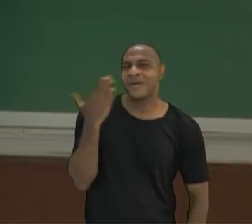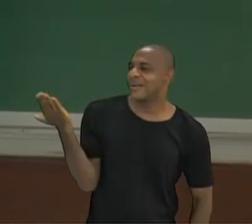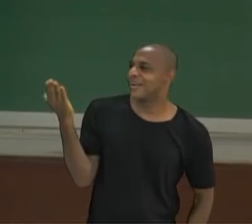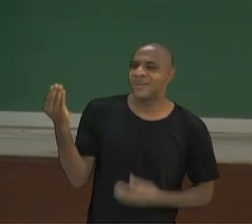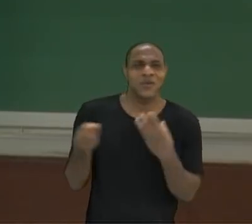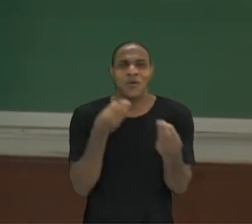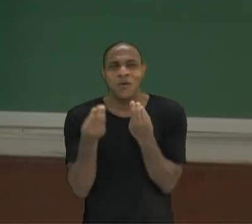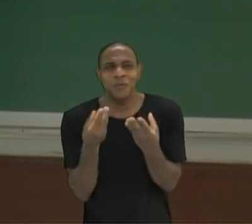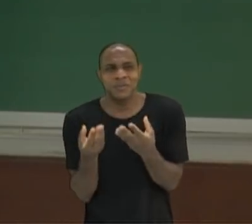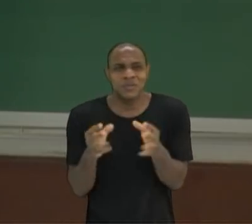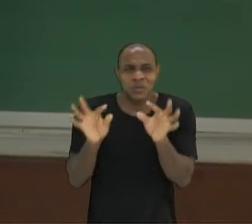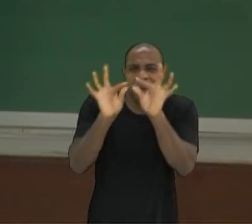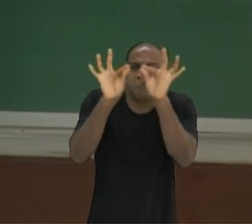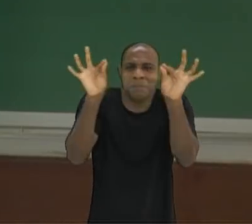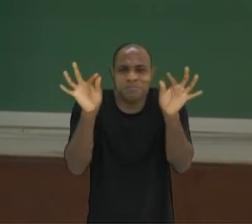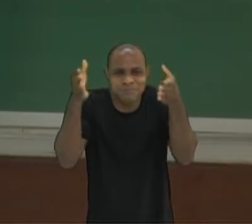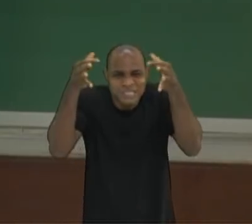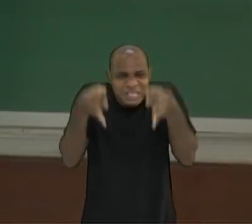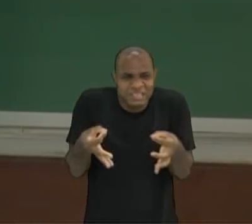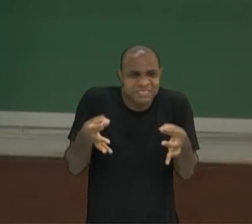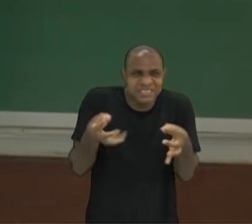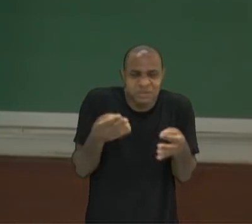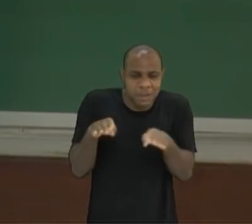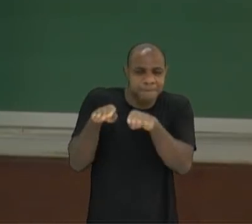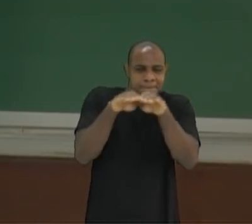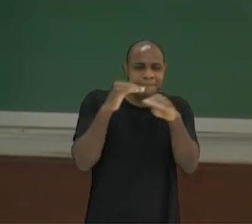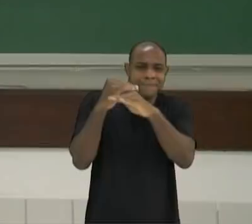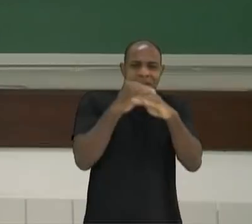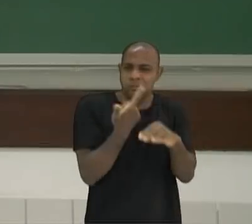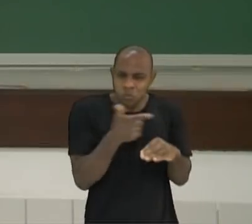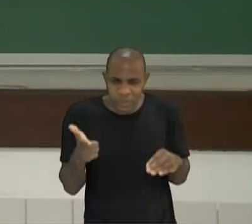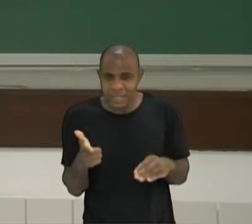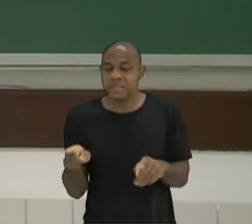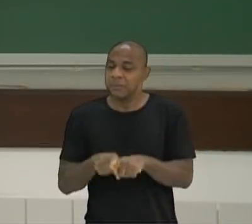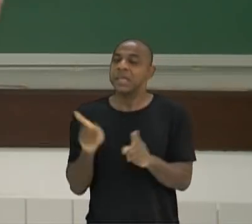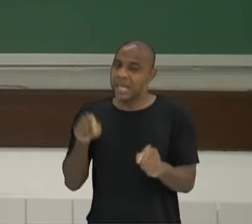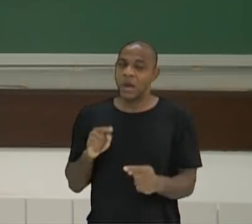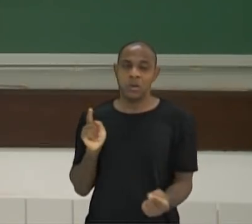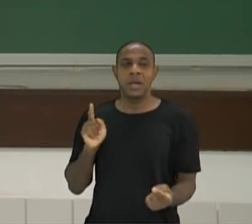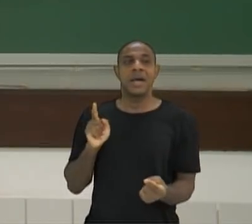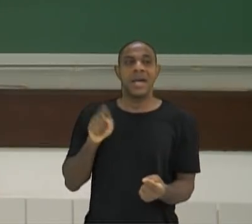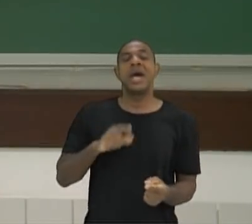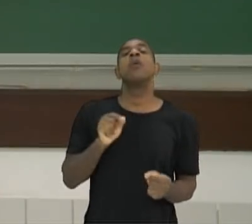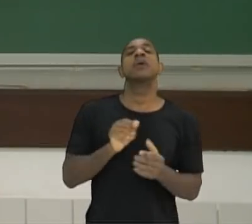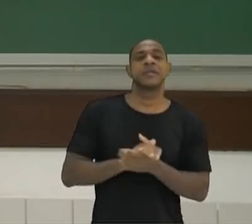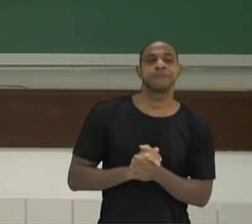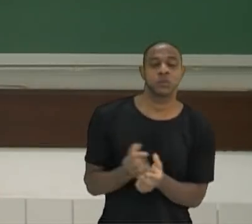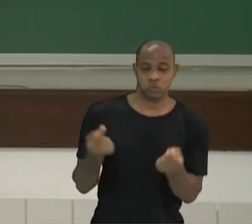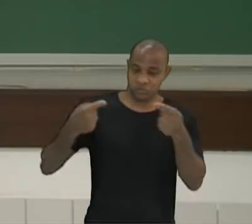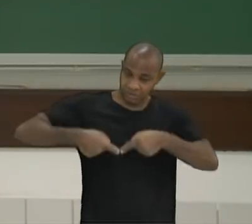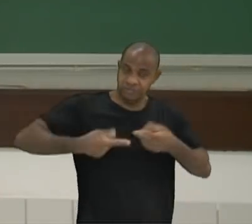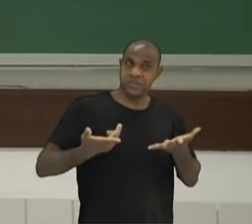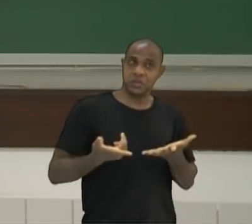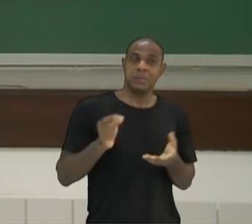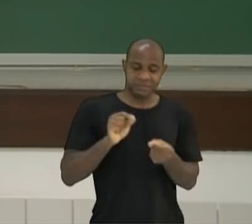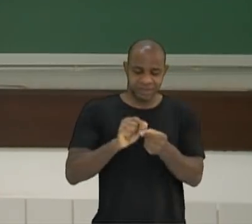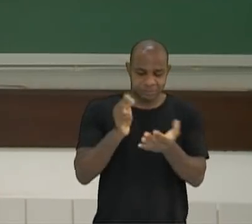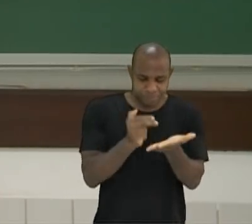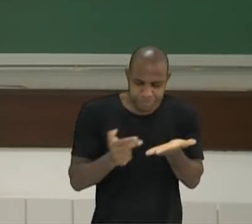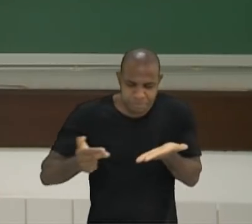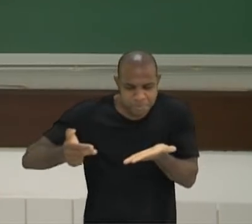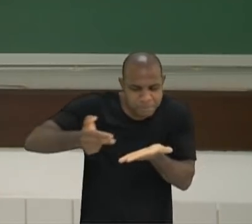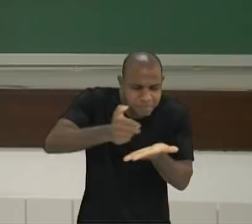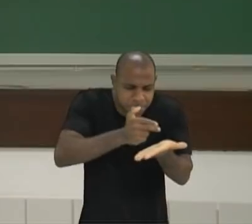uniforme, certinho, padrão, isso também é um desafio para quem vai representar no papel uma superfície